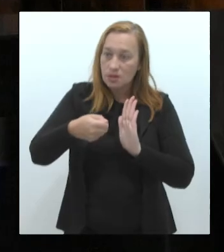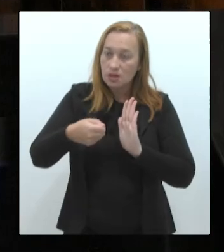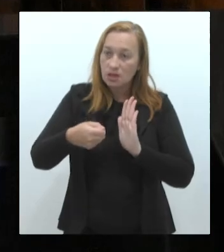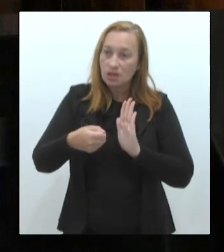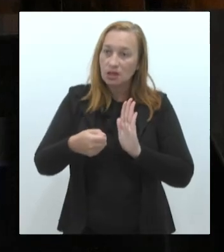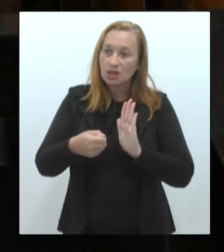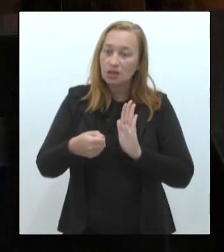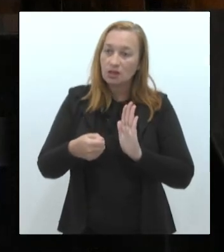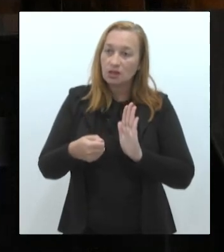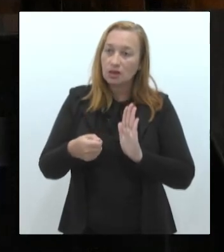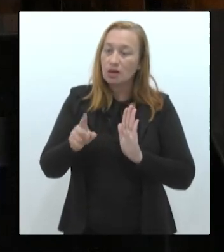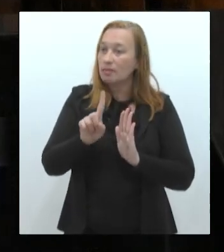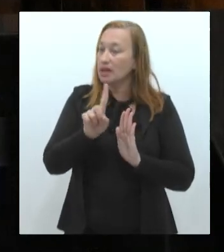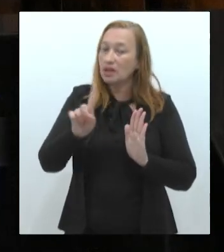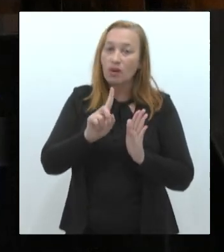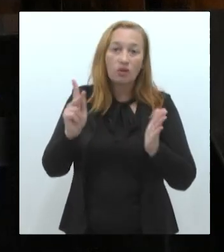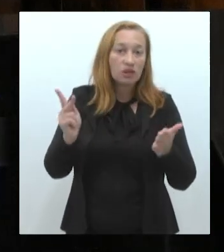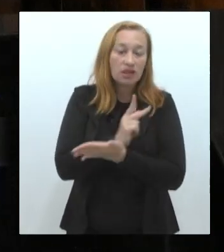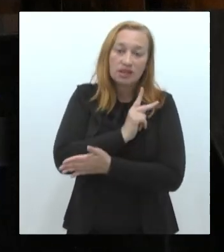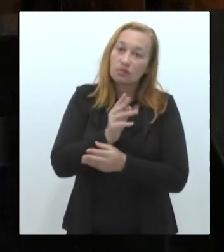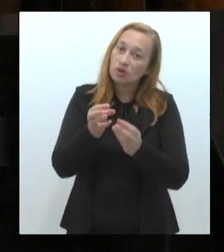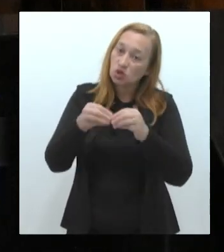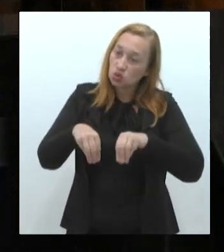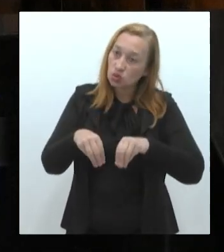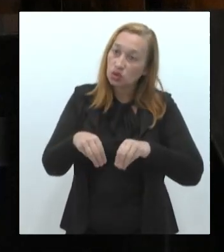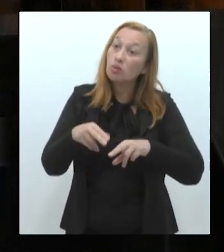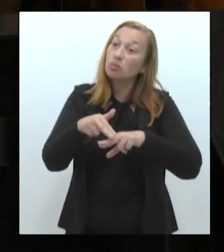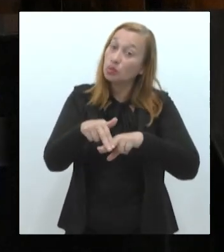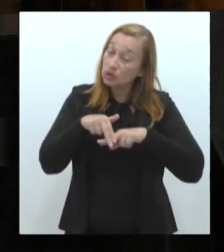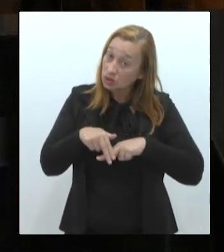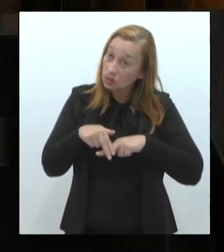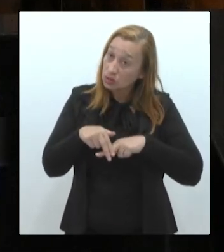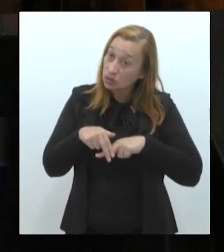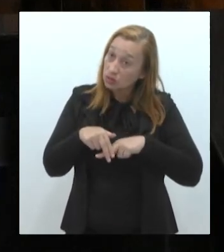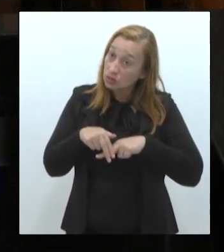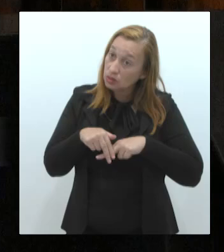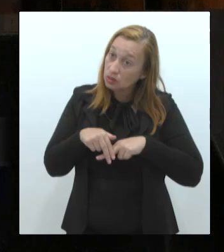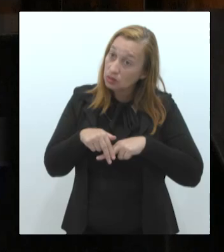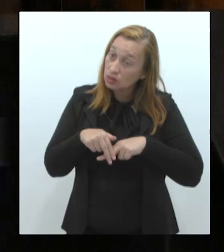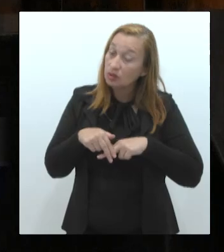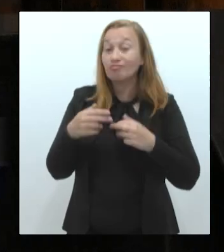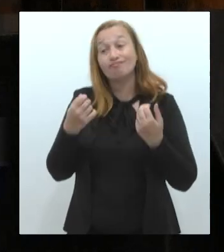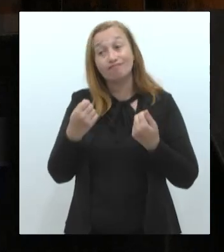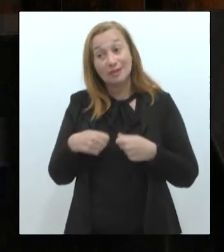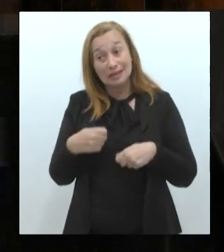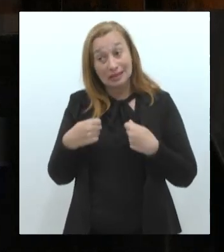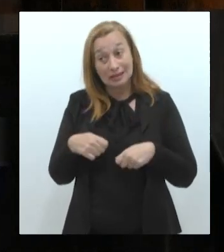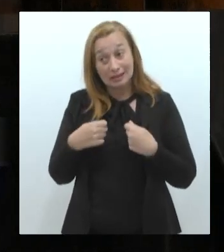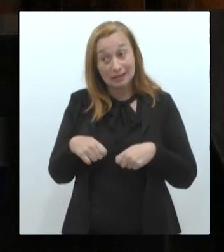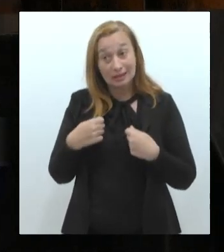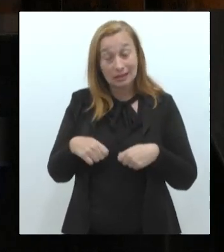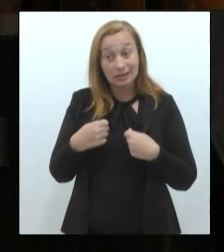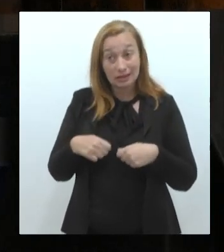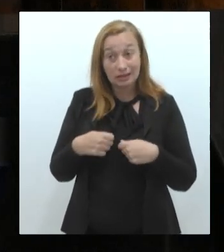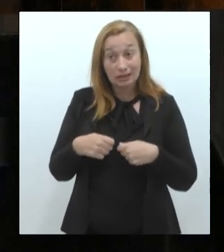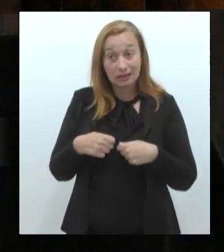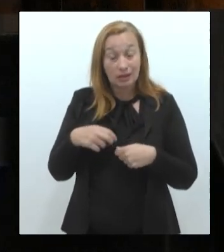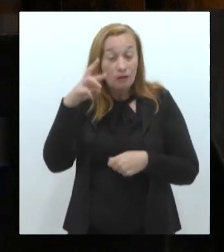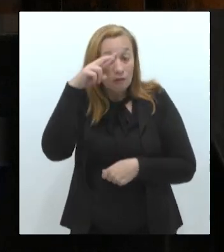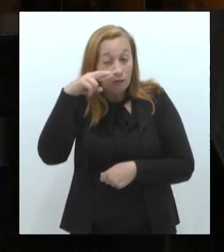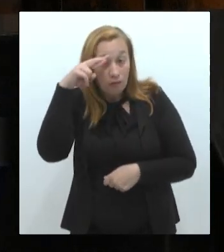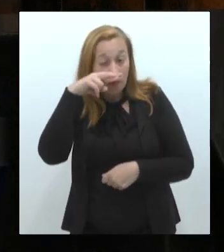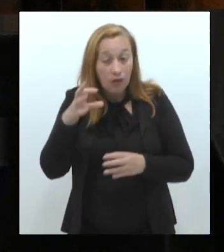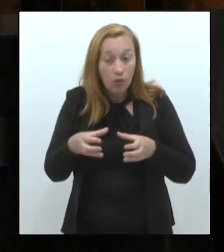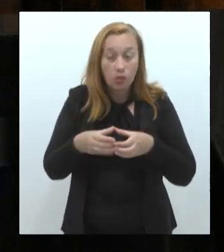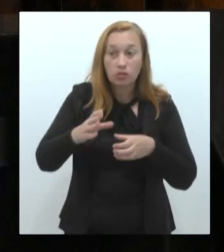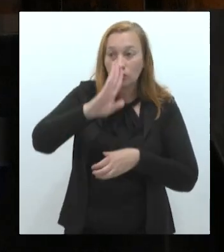sinistro não acontecer. Por isso que se precisa da vistoria do Corpo